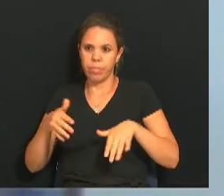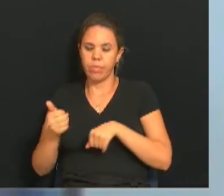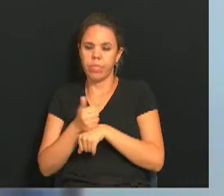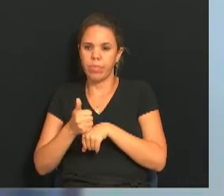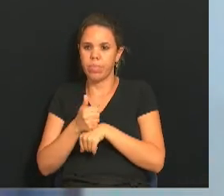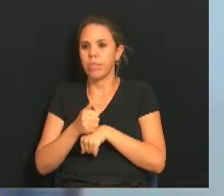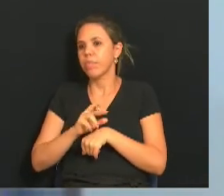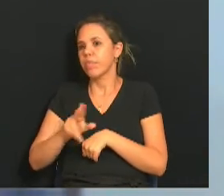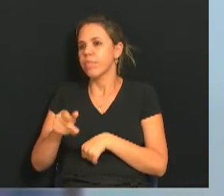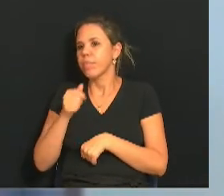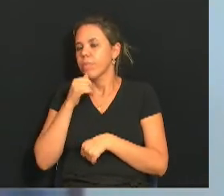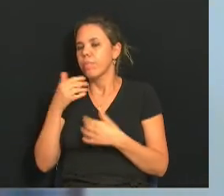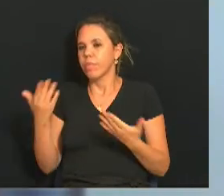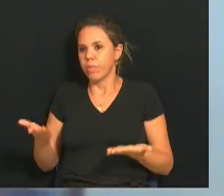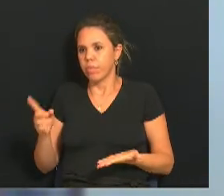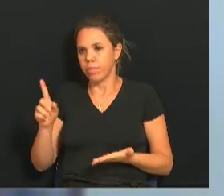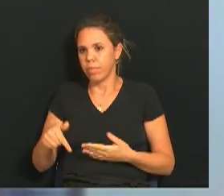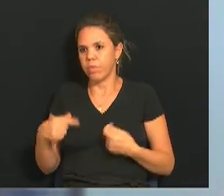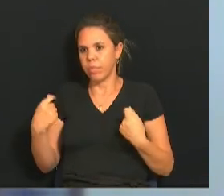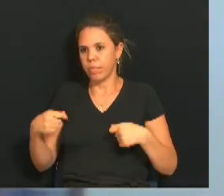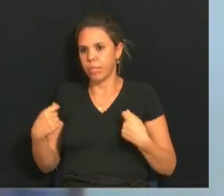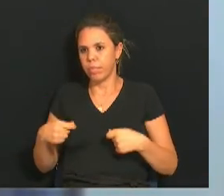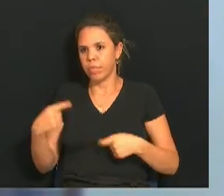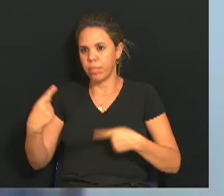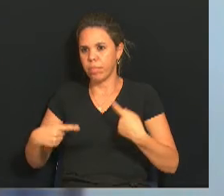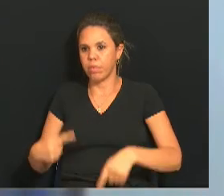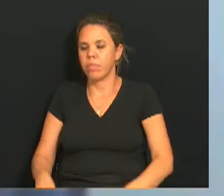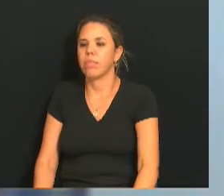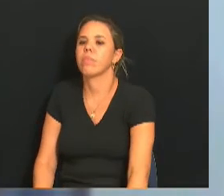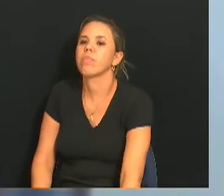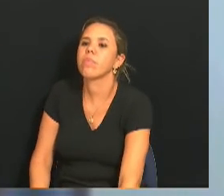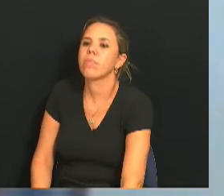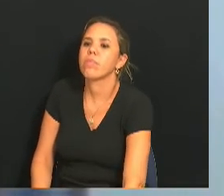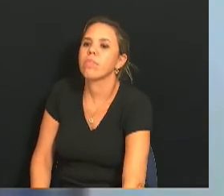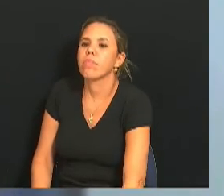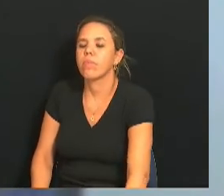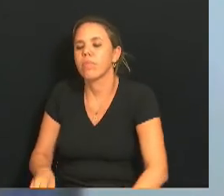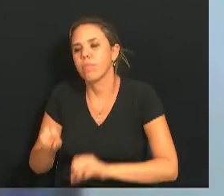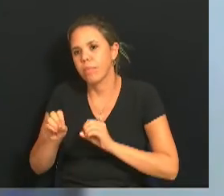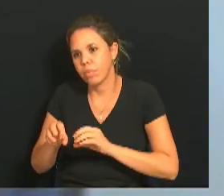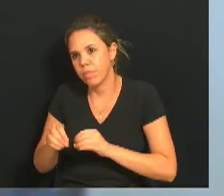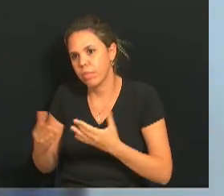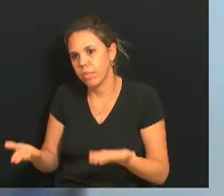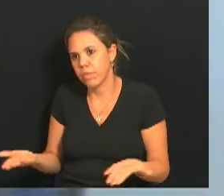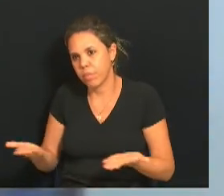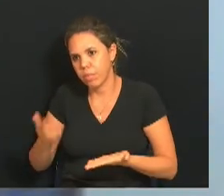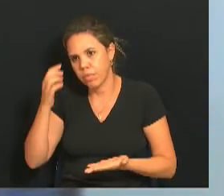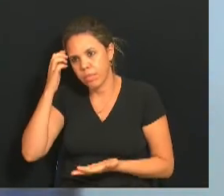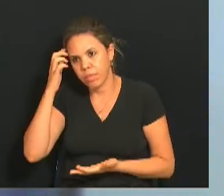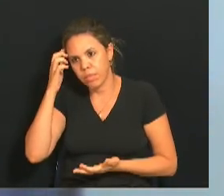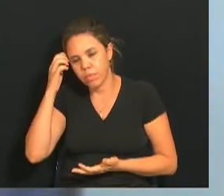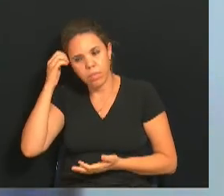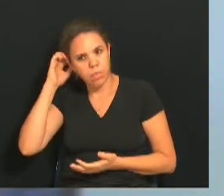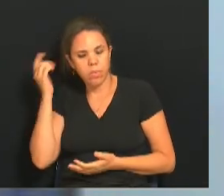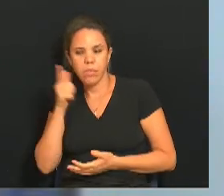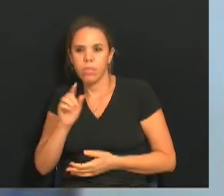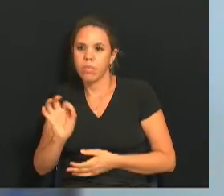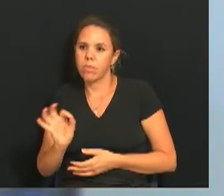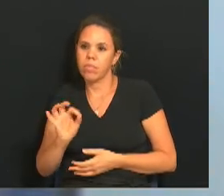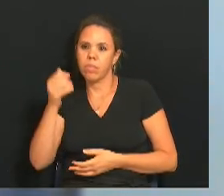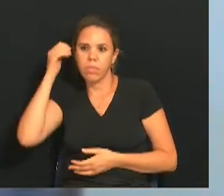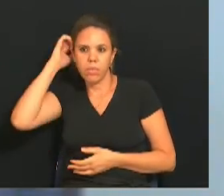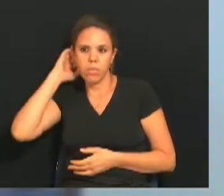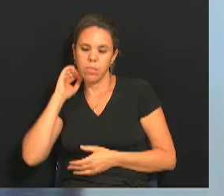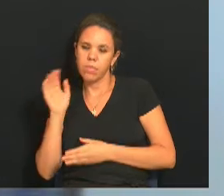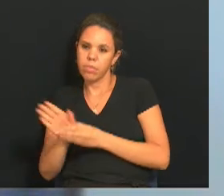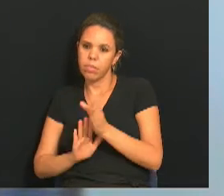época, mas que hoje são, precisam estar discutindo educação, e que hoje não conseguem cadeira no Conselho,